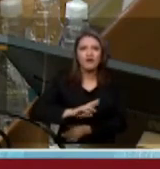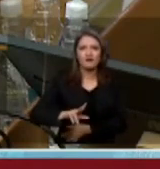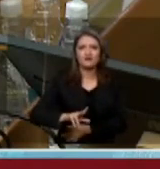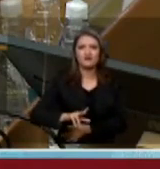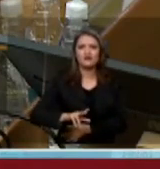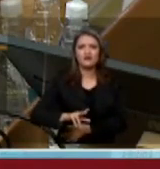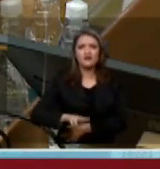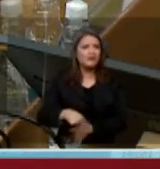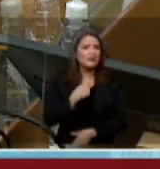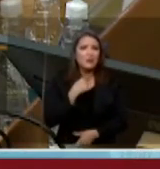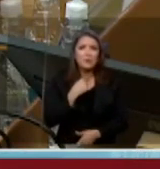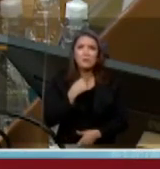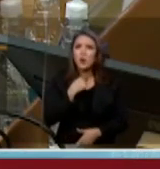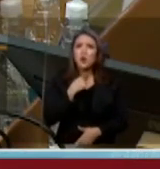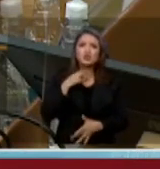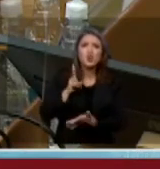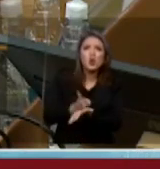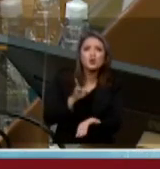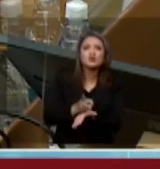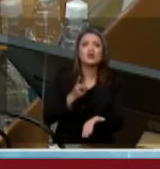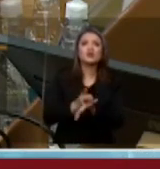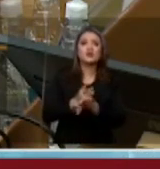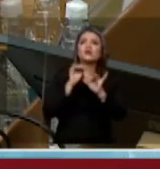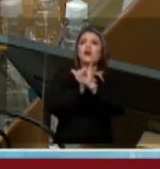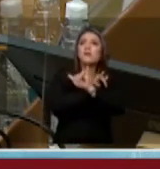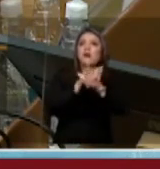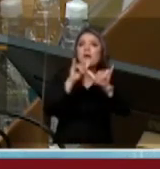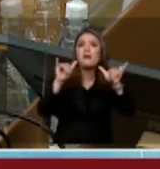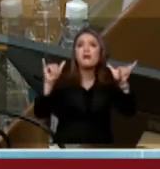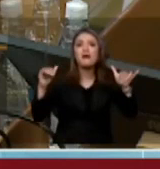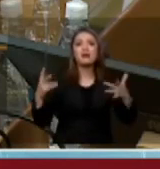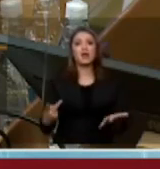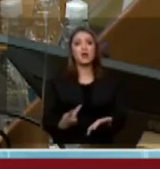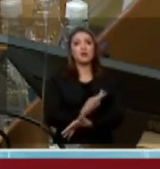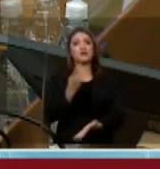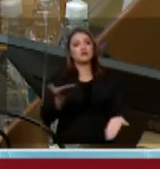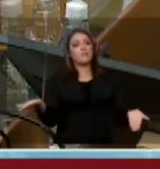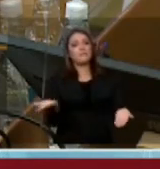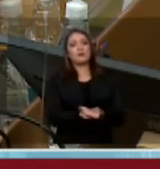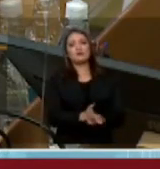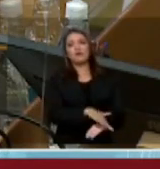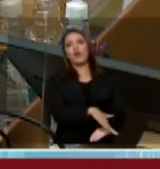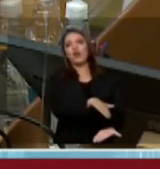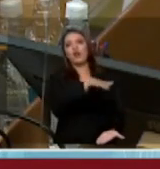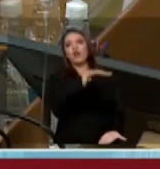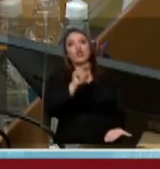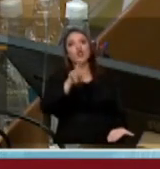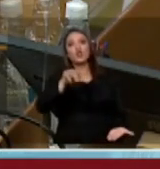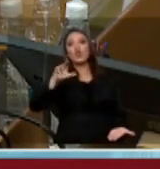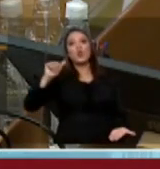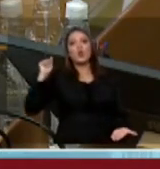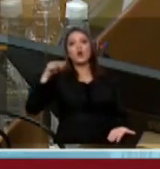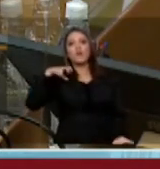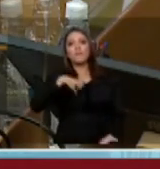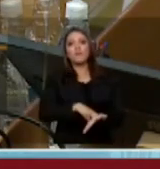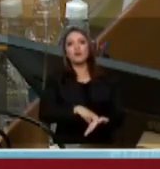que acabam chegando, que vem lá da Justiça Eleitoral, de vários relatores, do ministro Alexandre de Moraes, a